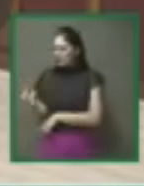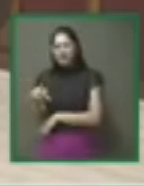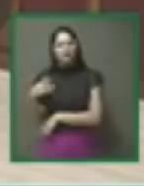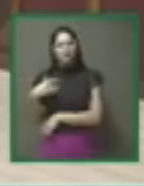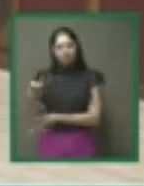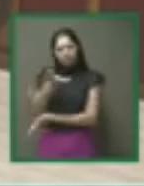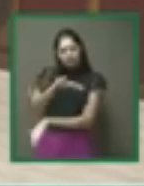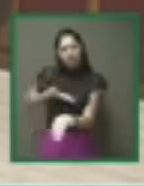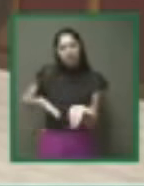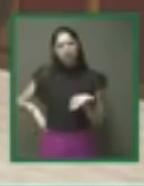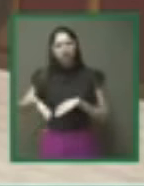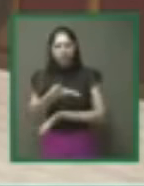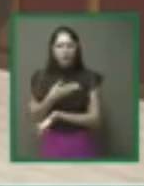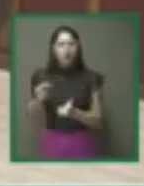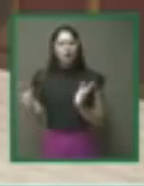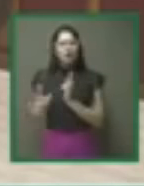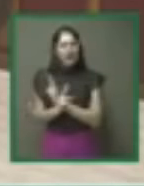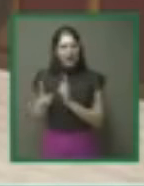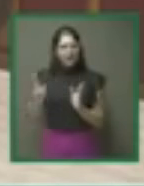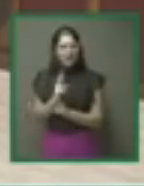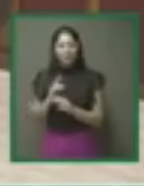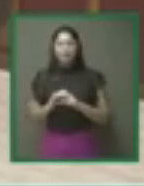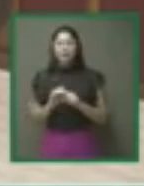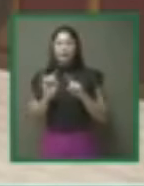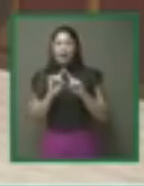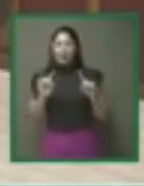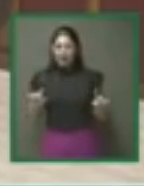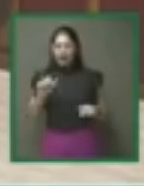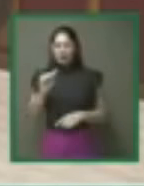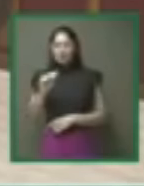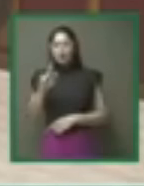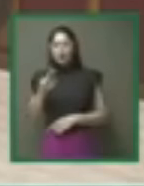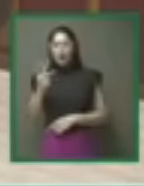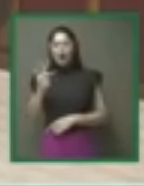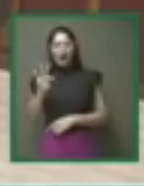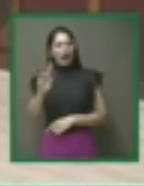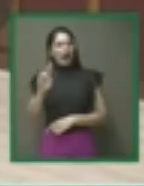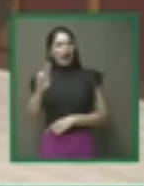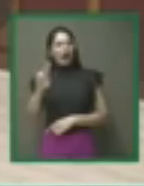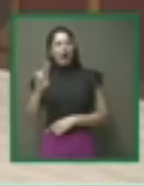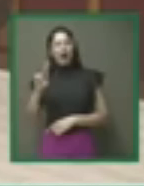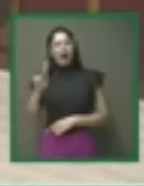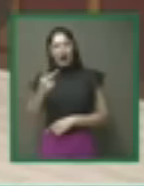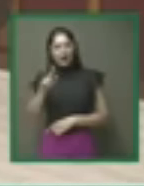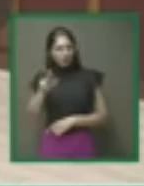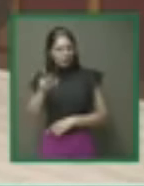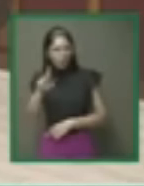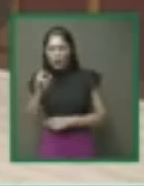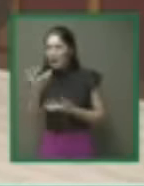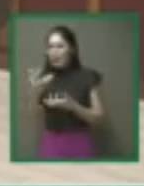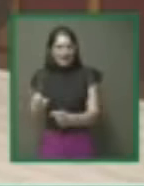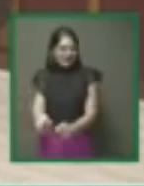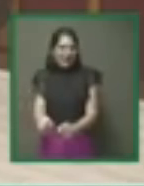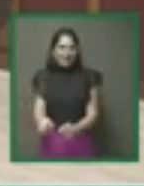ou menos assim a relação que a gente mantinha. Porém, o Arthur não aceitava. O Arthur não aceitava o relacionamento com o